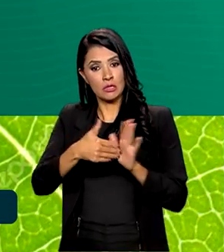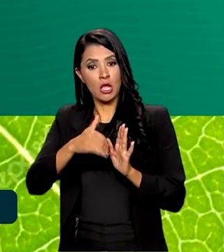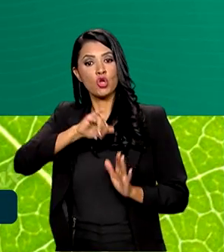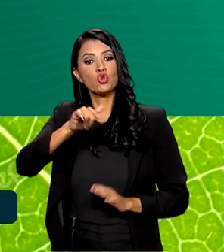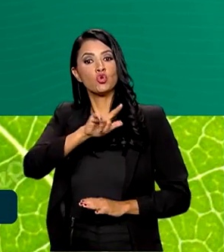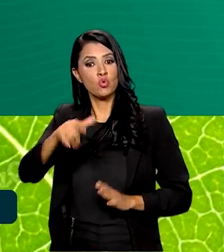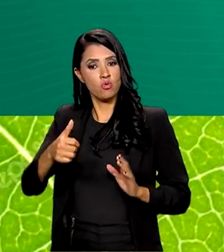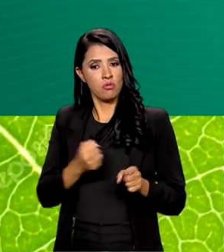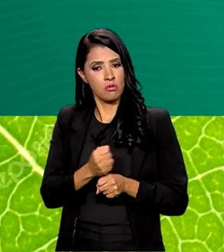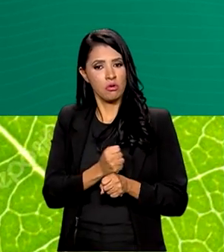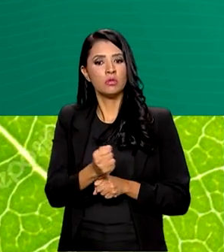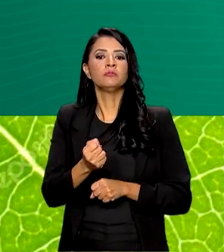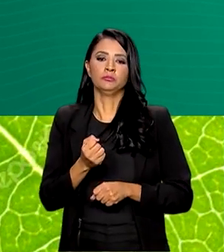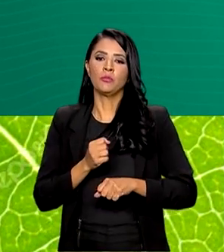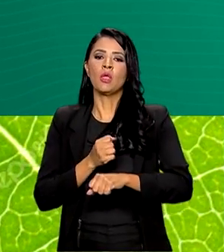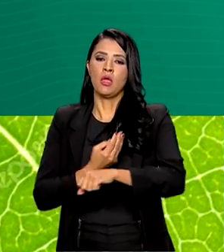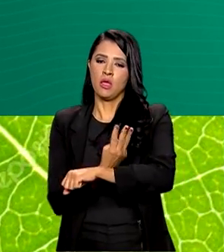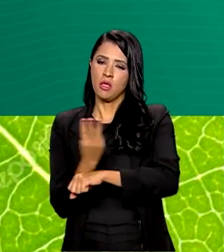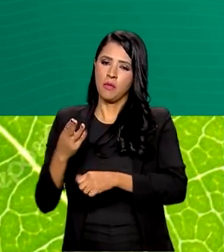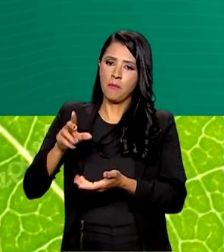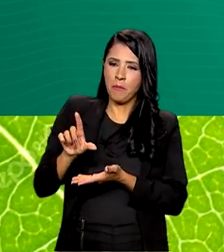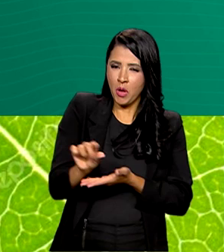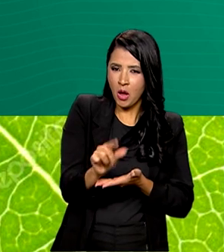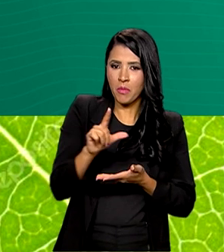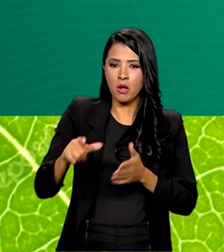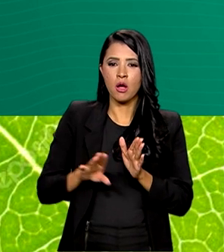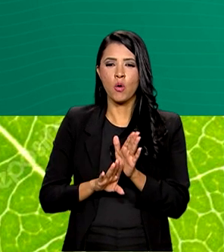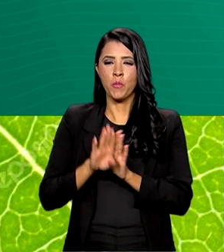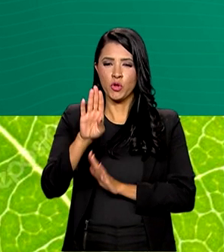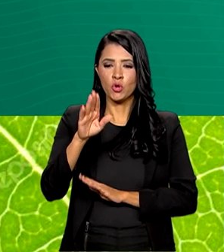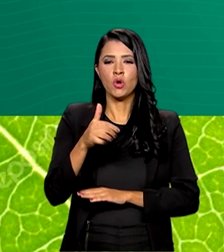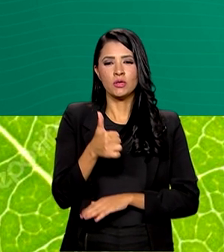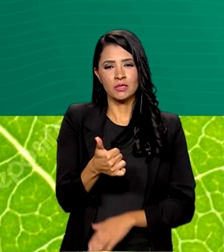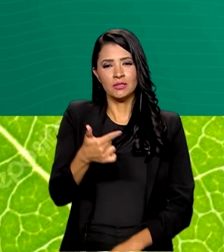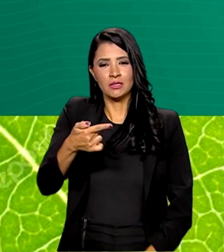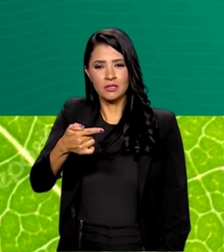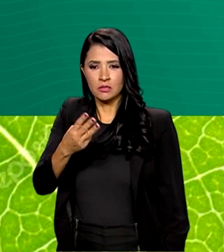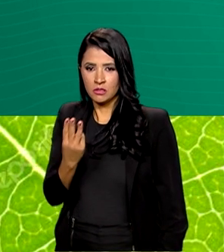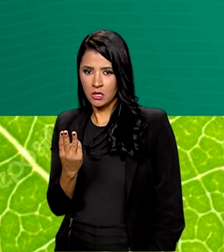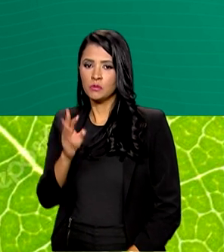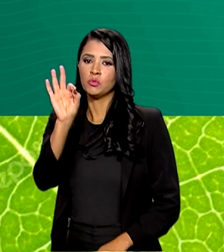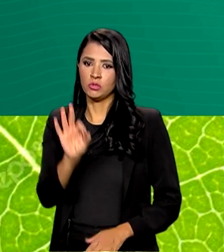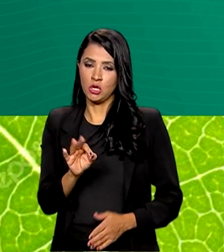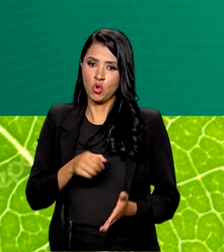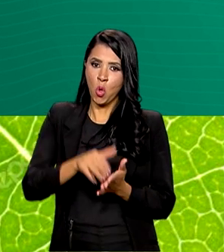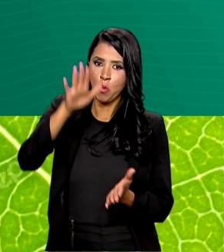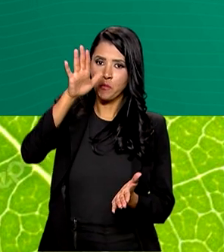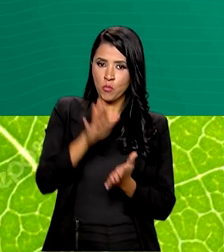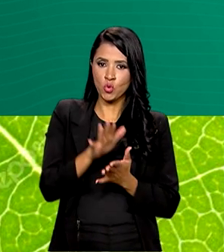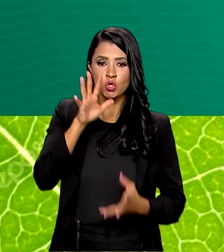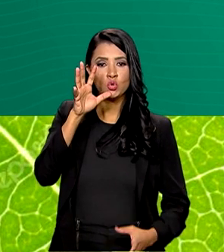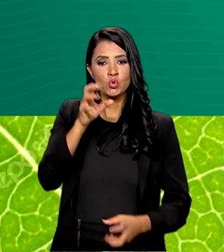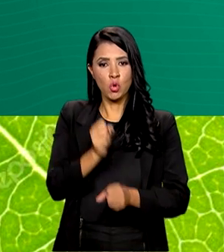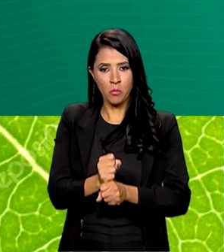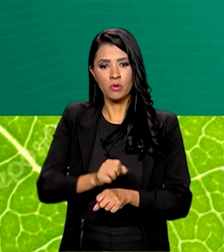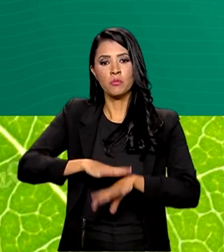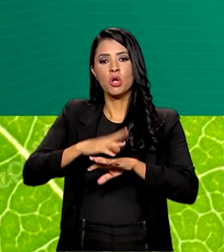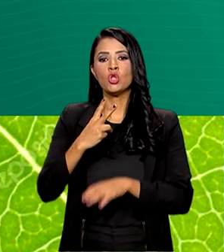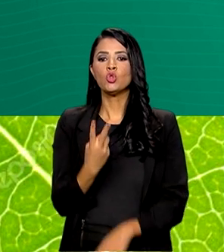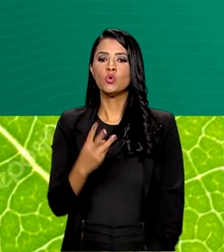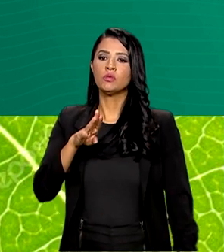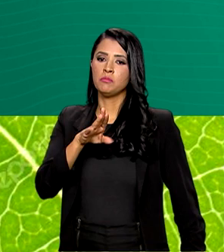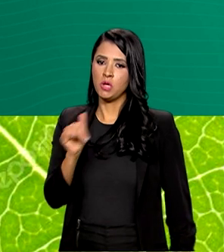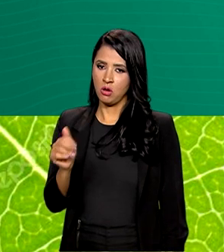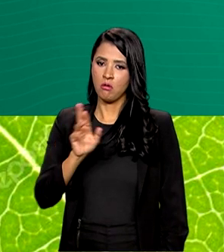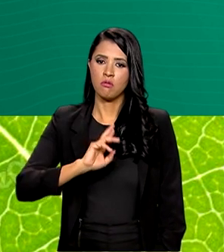ano Ibama aumentou em 173%, a aplicação de multas totalizando mais de 2 Bilhões de